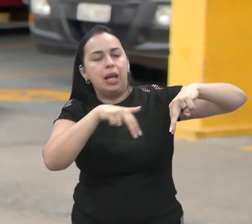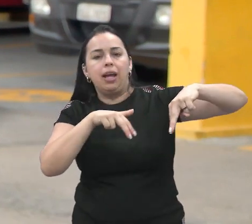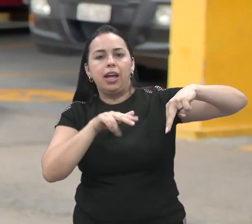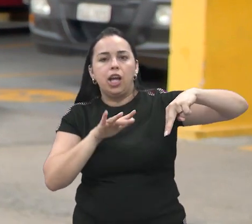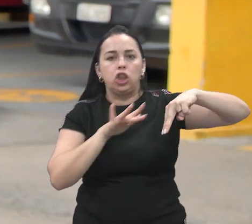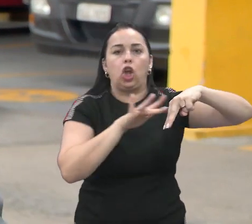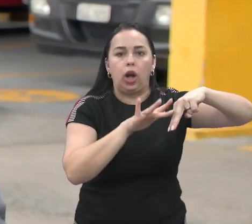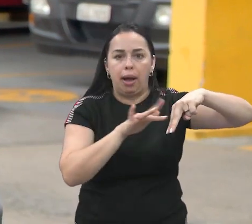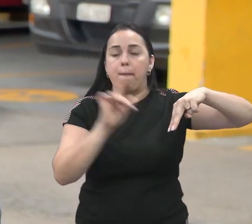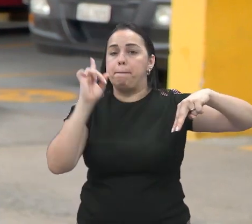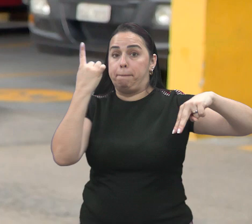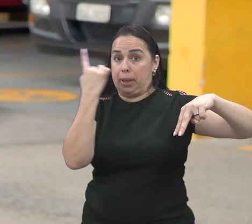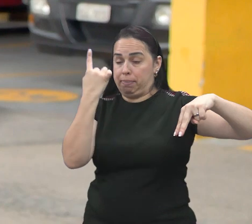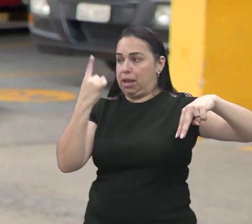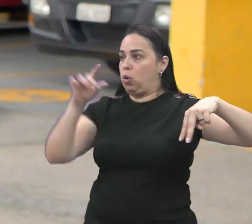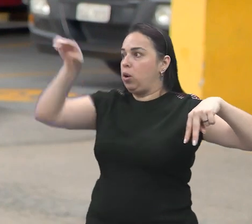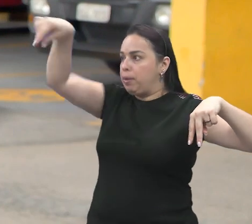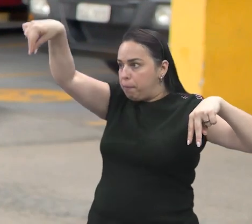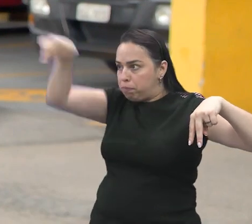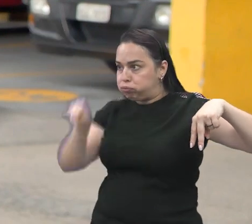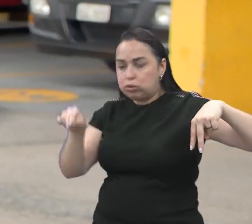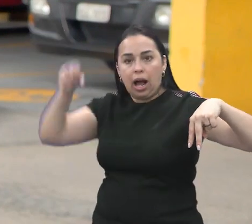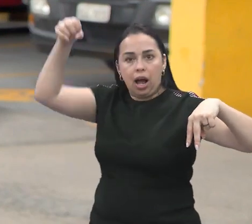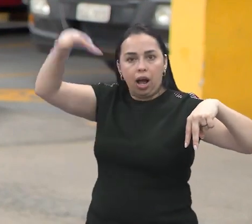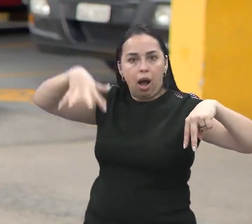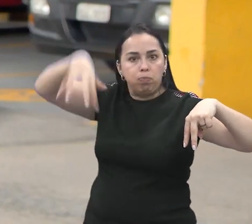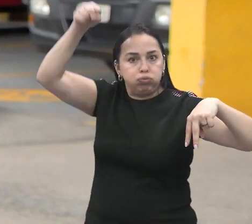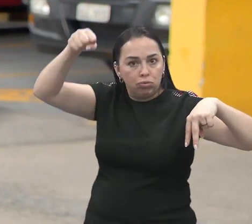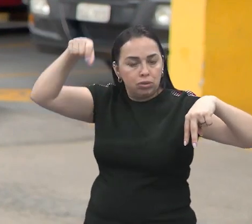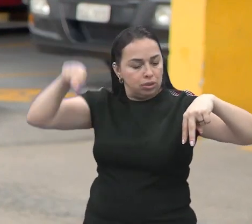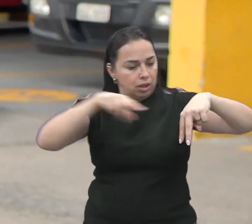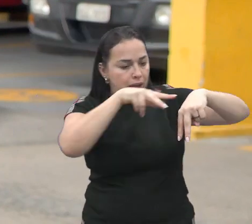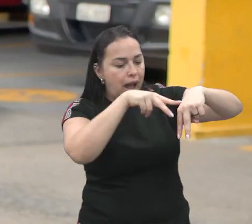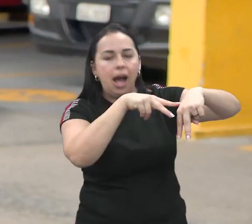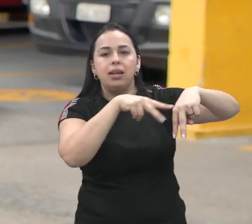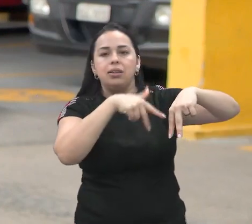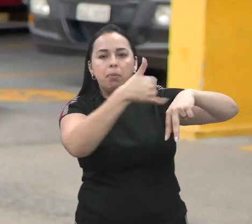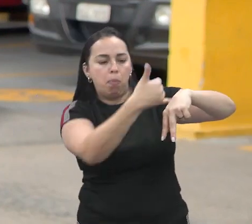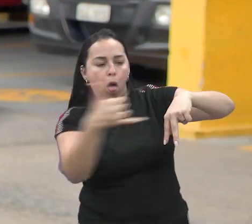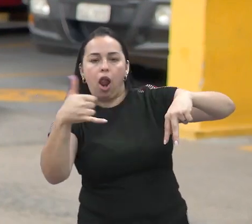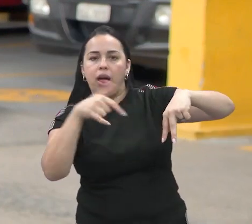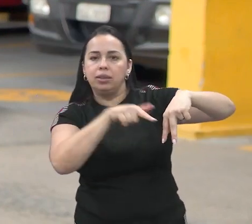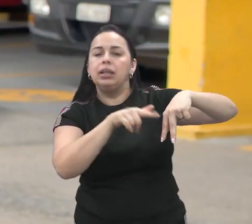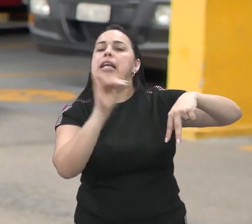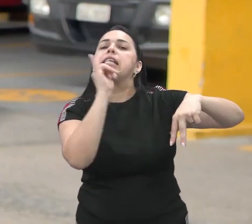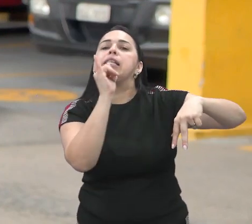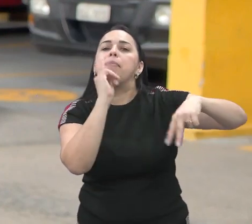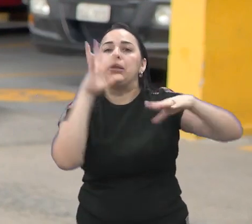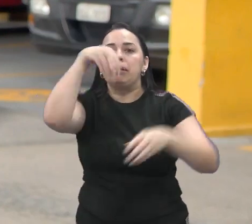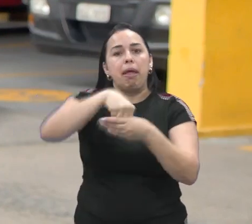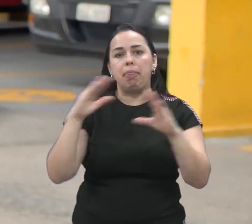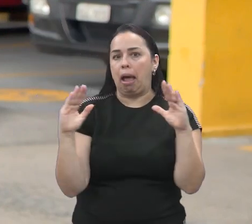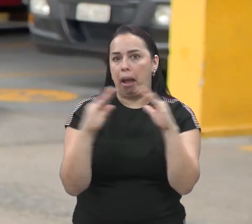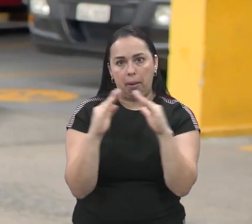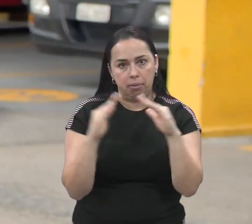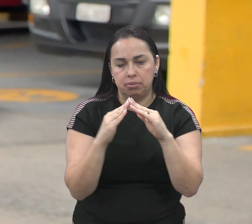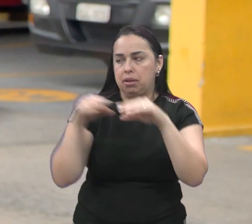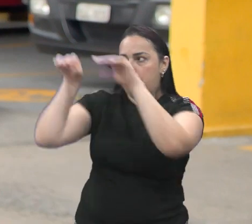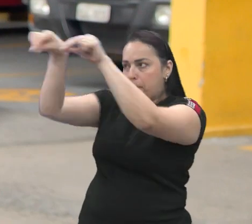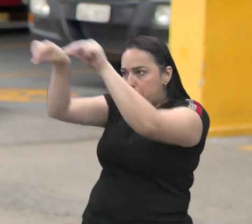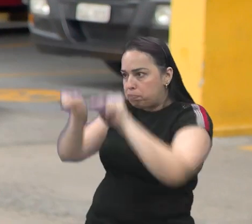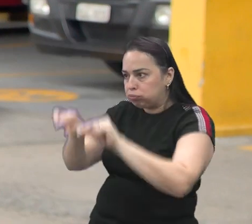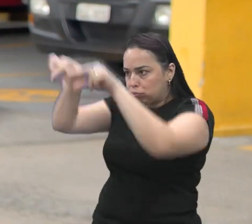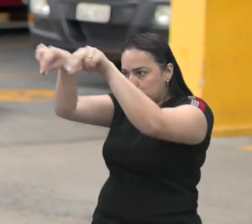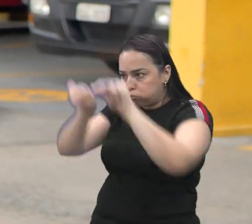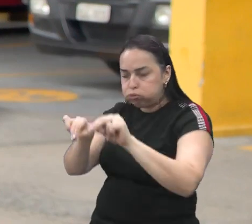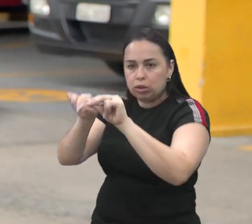dizer com isso? Você tem que buscar desligar a fonte de energia, né, que está atingindo essa pessoa, como por exemplo uma residência, você desligue